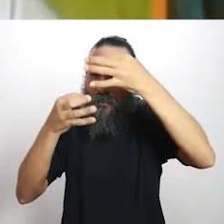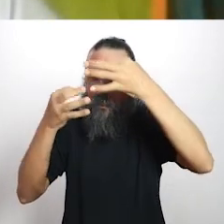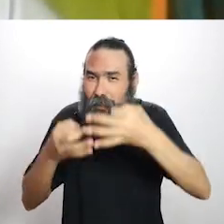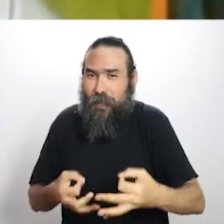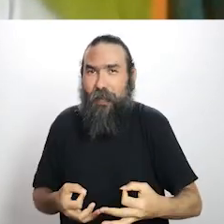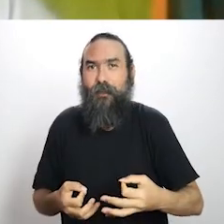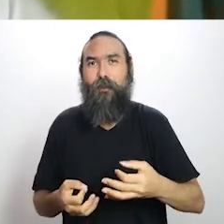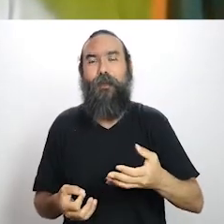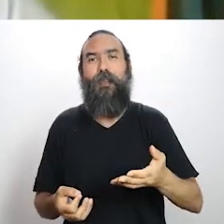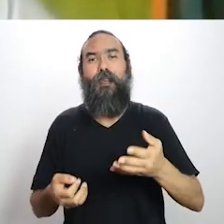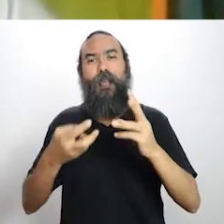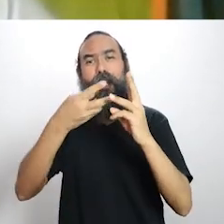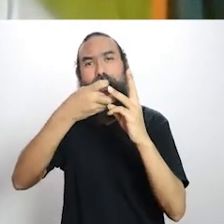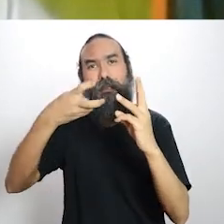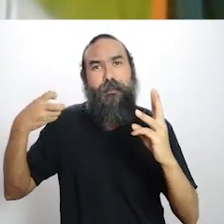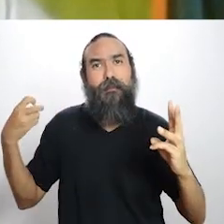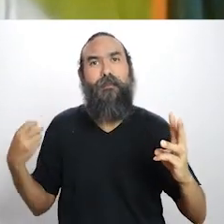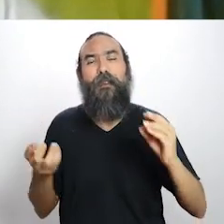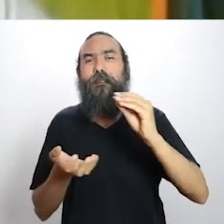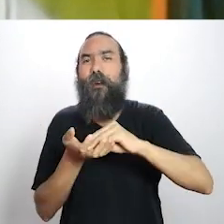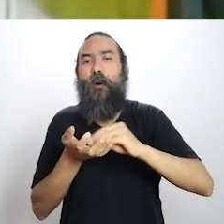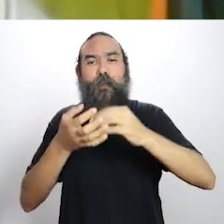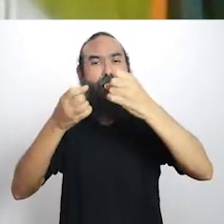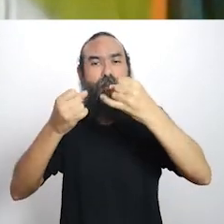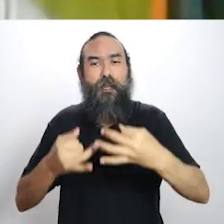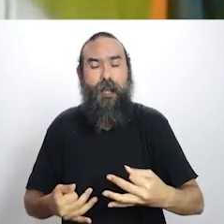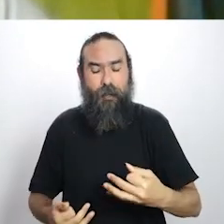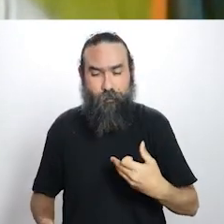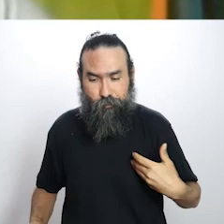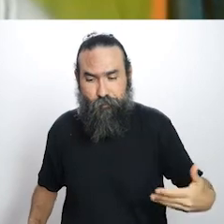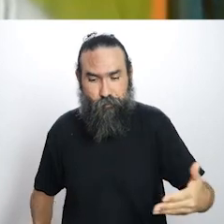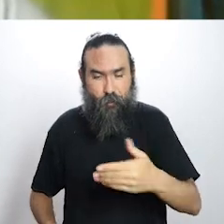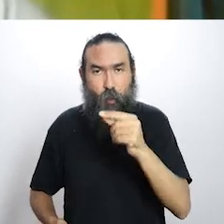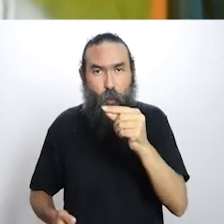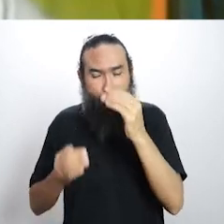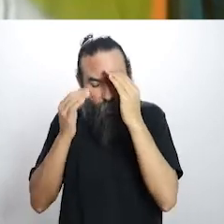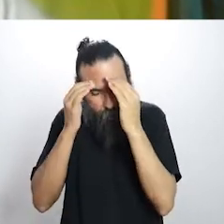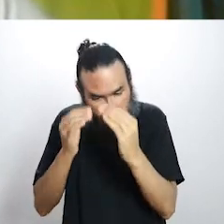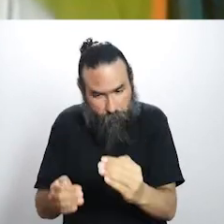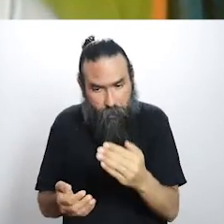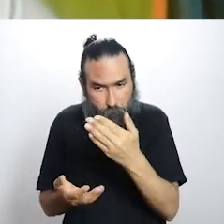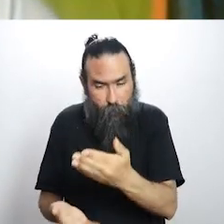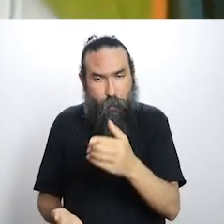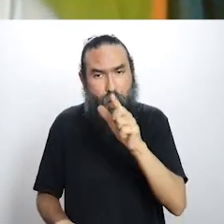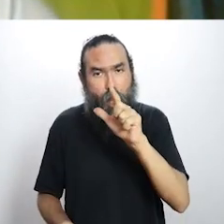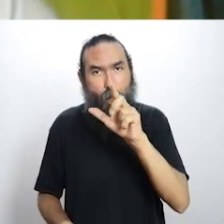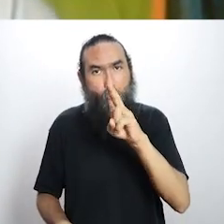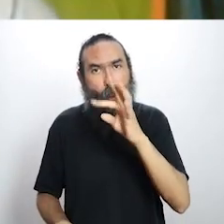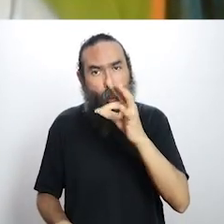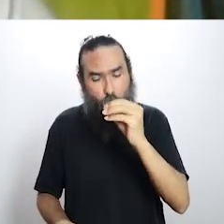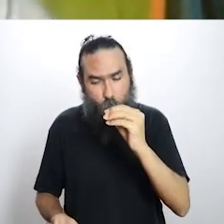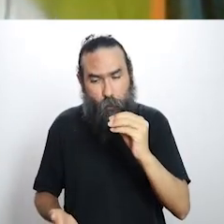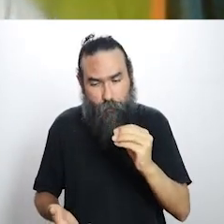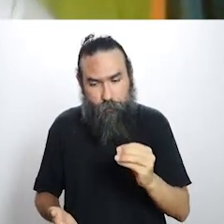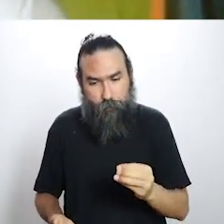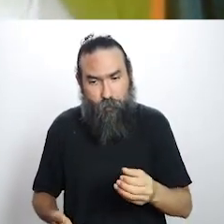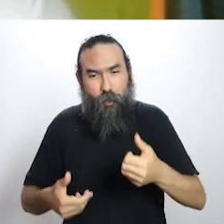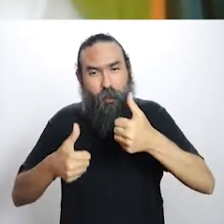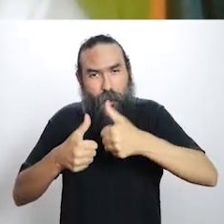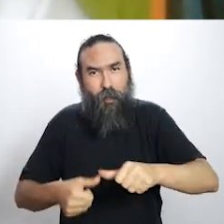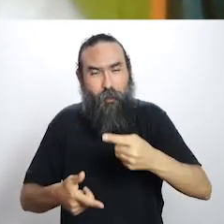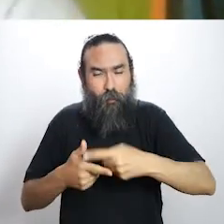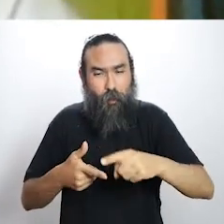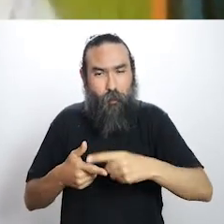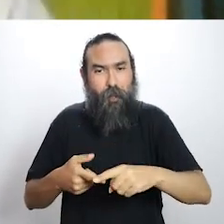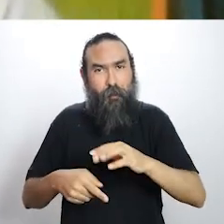Então, também, com todo esse respeito a esse luto que a gente está passando através da pandemia, e esse é o